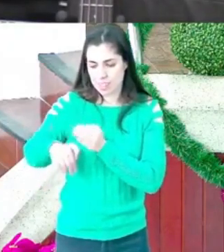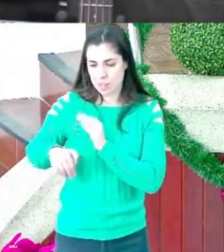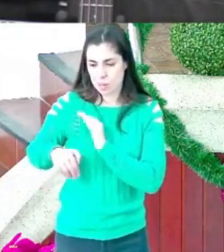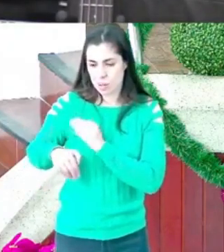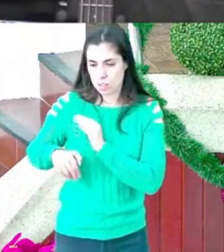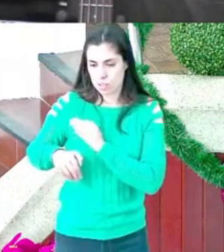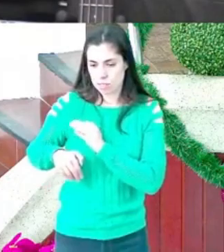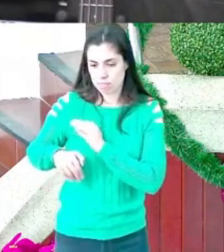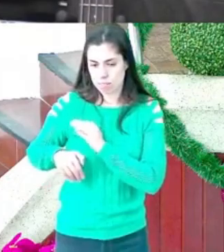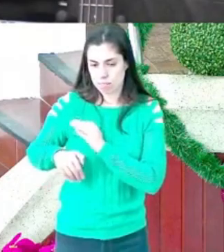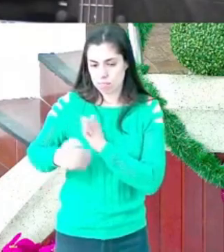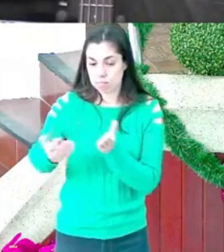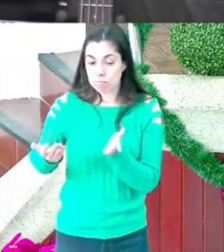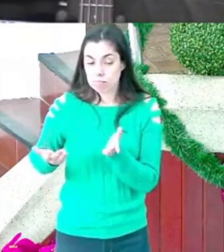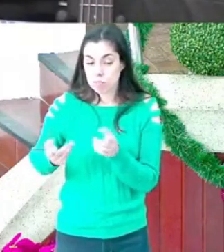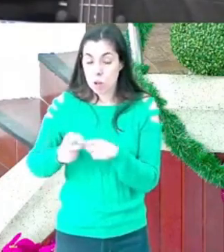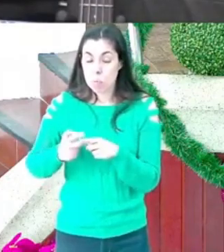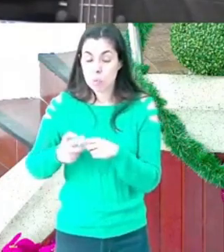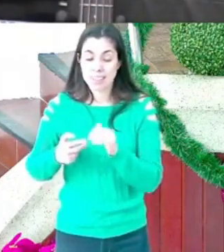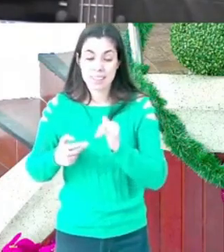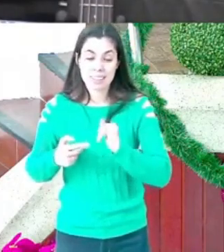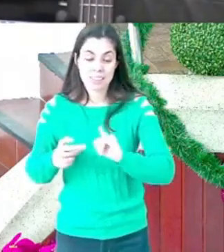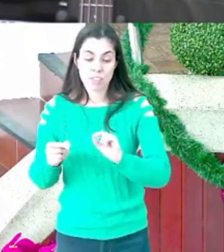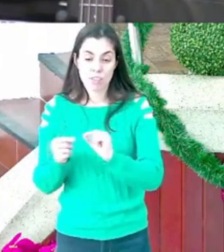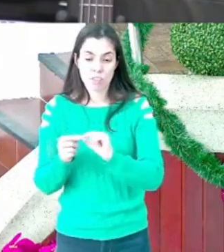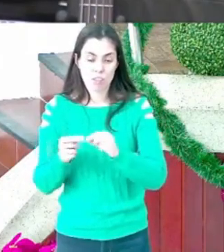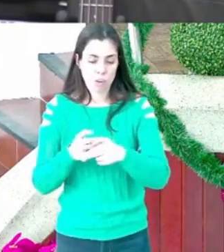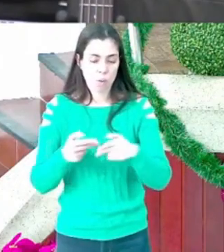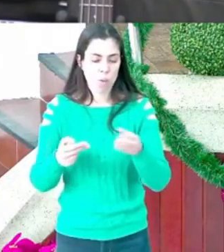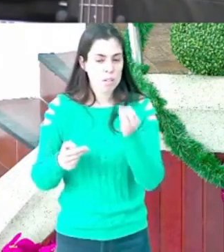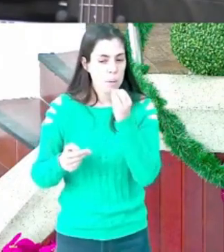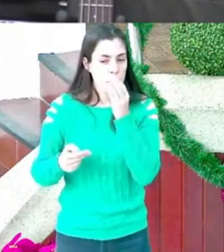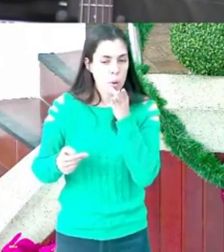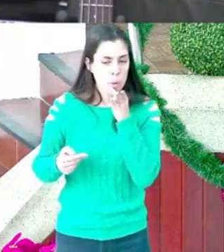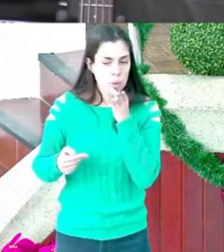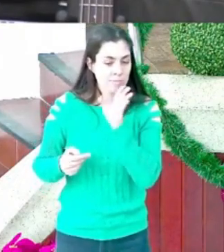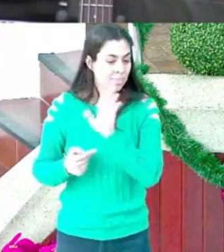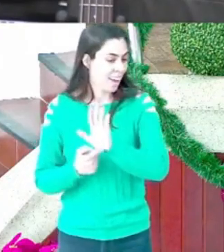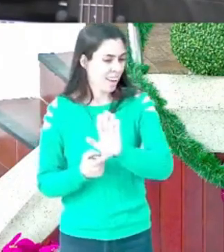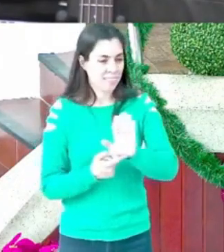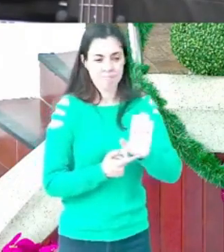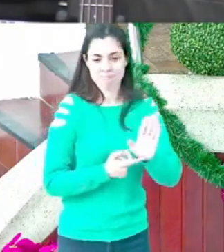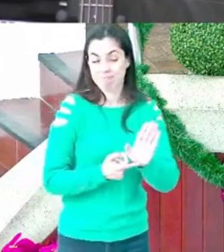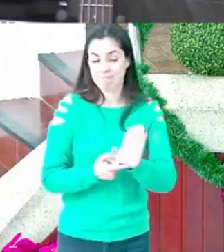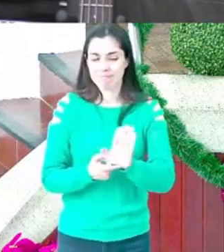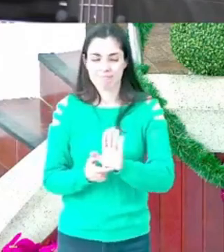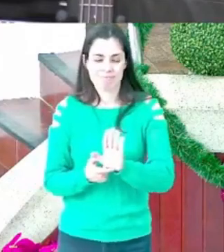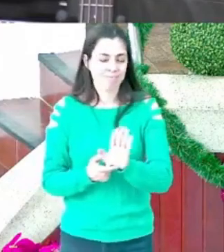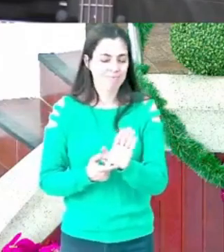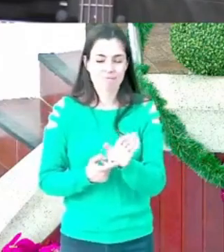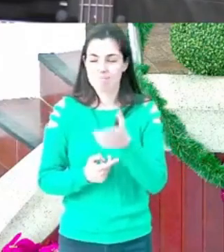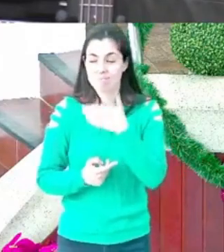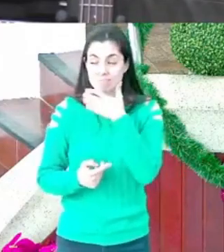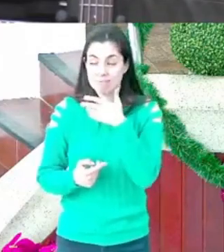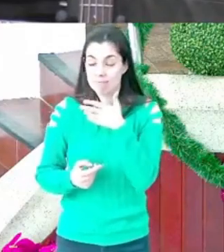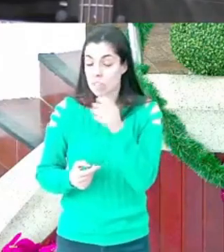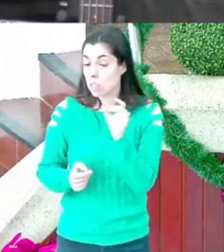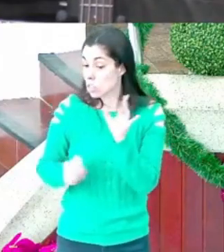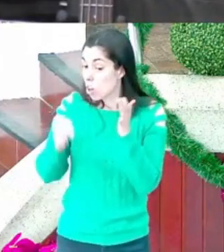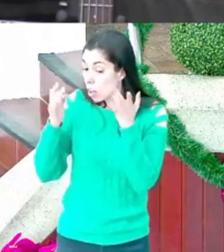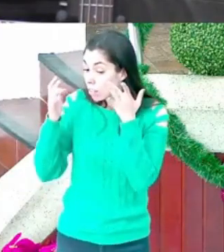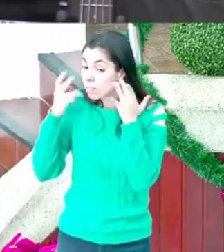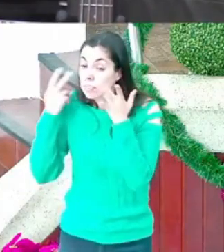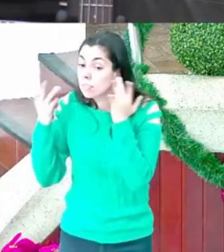texto, precisamos avaliar diante de Deus o nosso coração, as nossas reais motivações, a